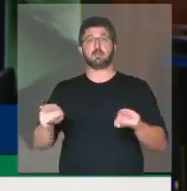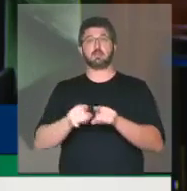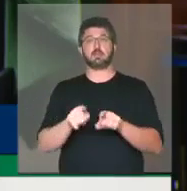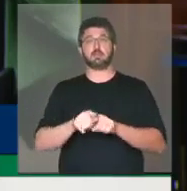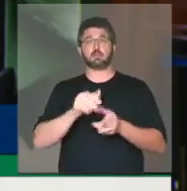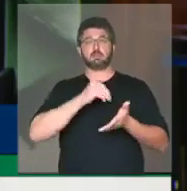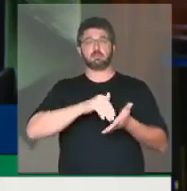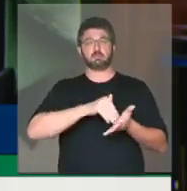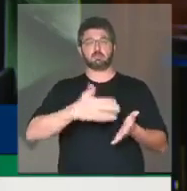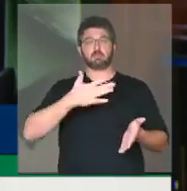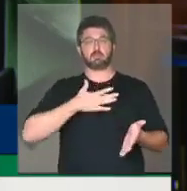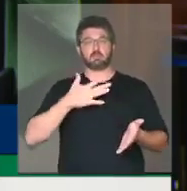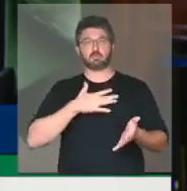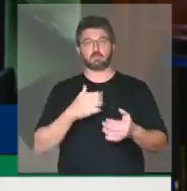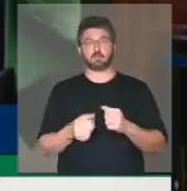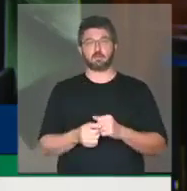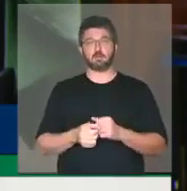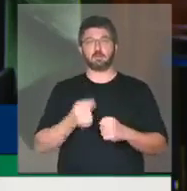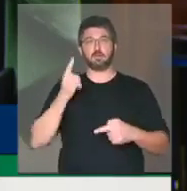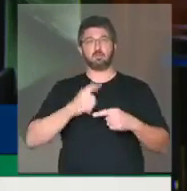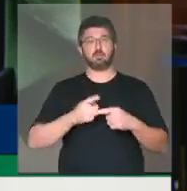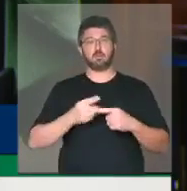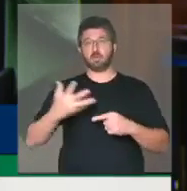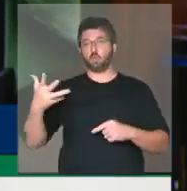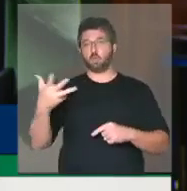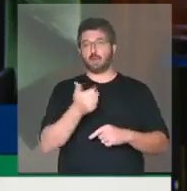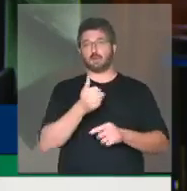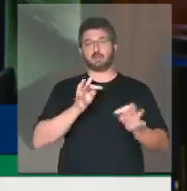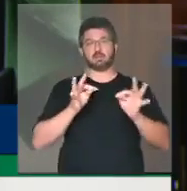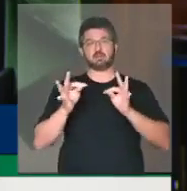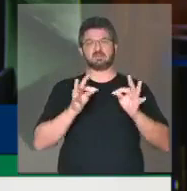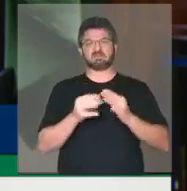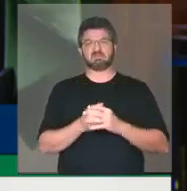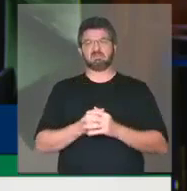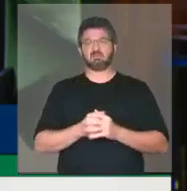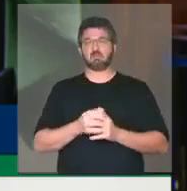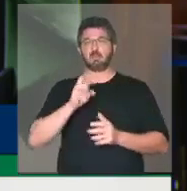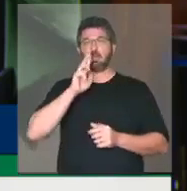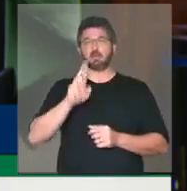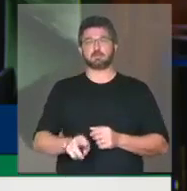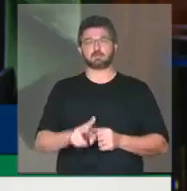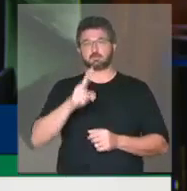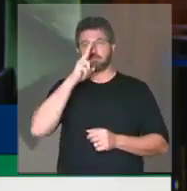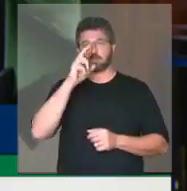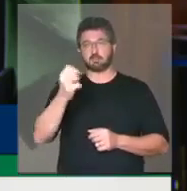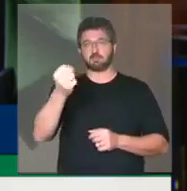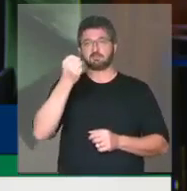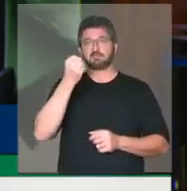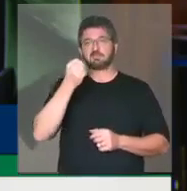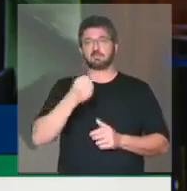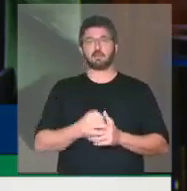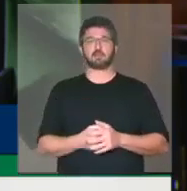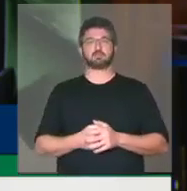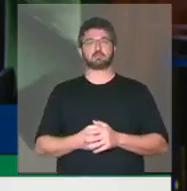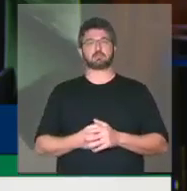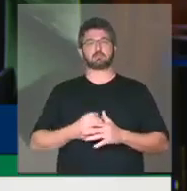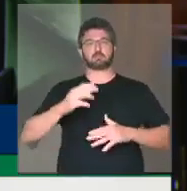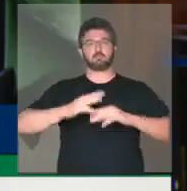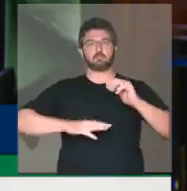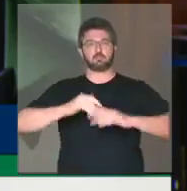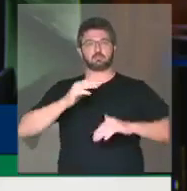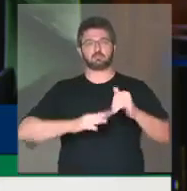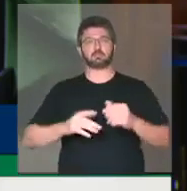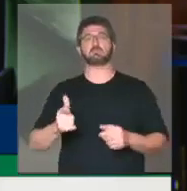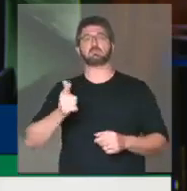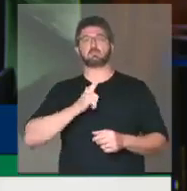meu gabinete, de cuja qualificação técnica resultou a atuação vigorosa e qualificada